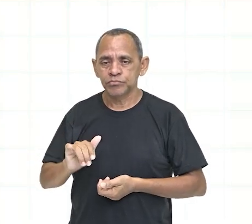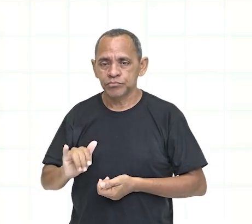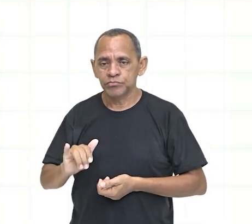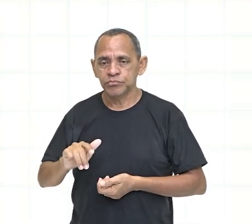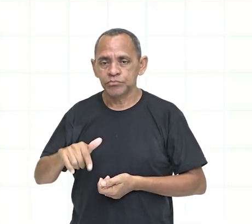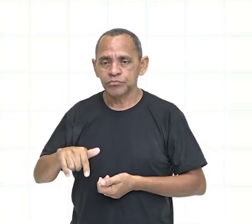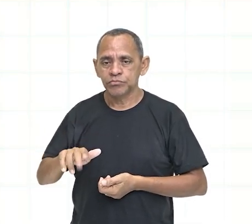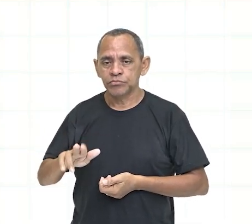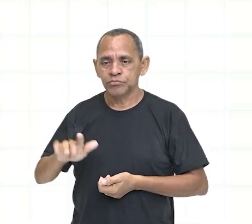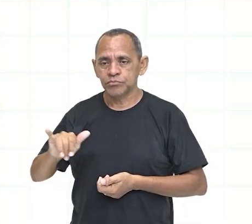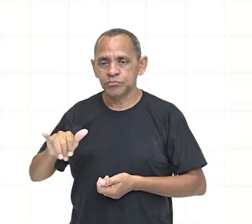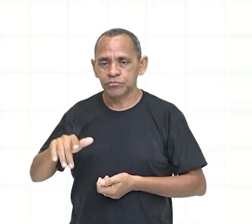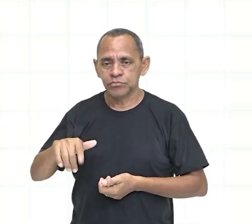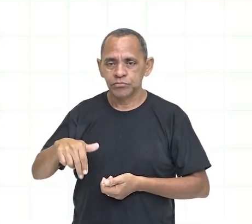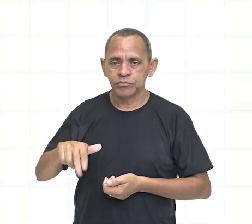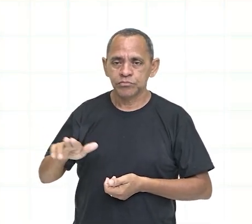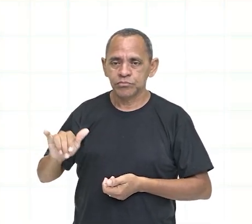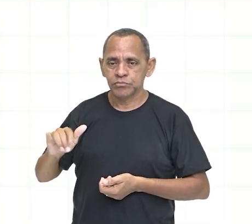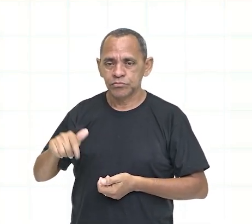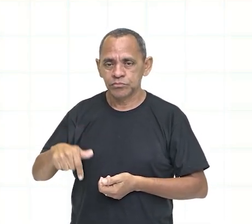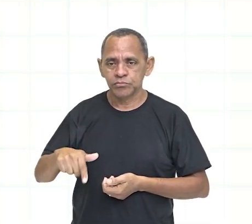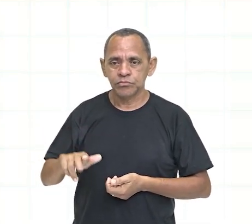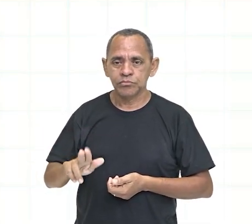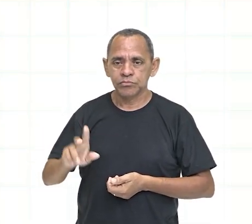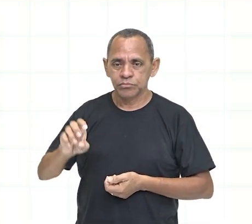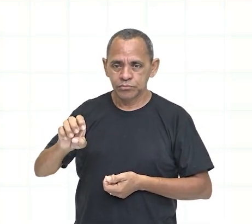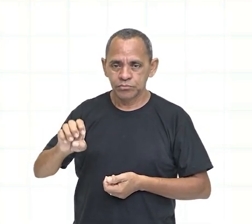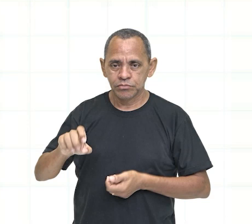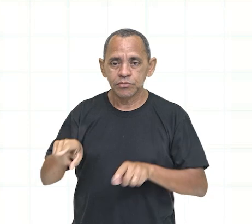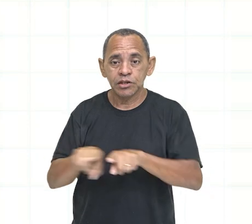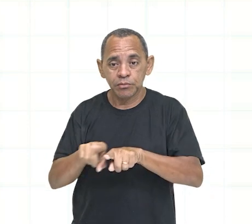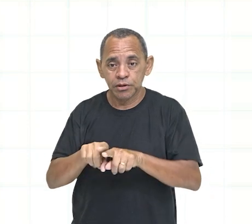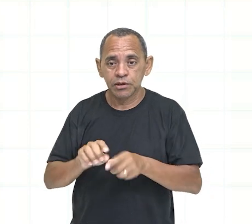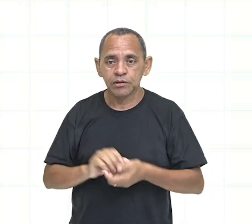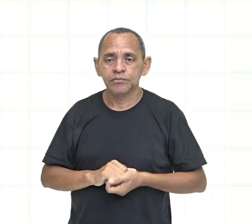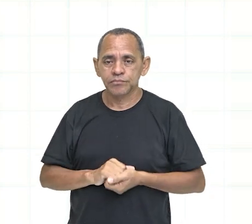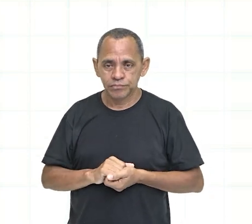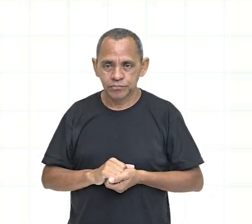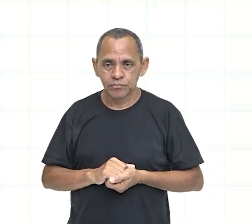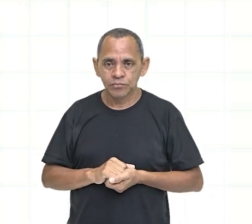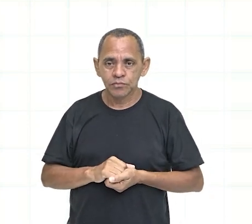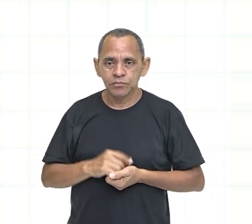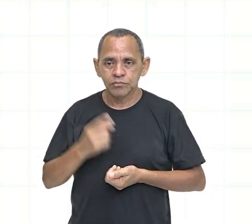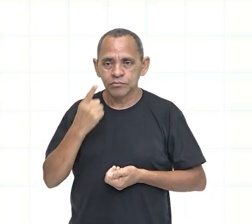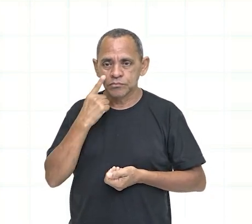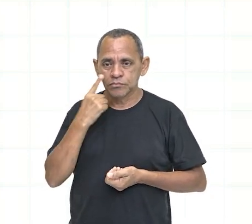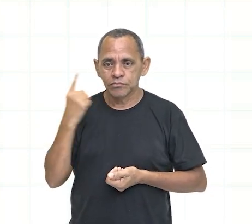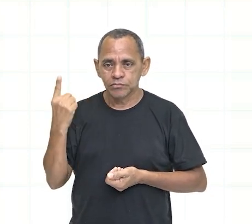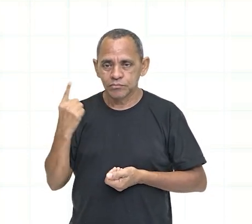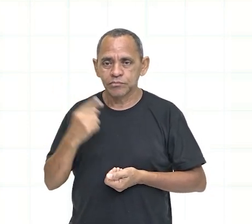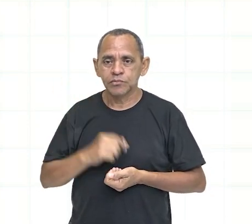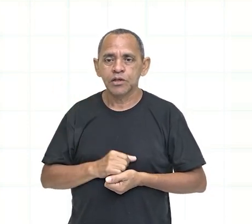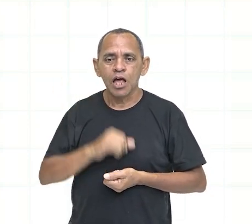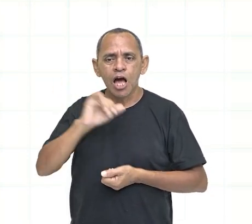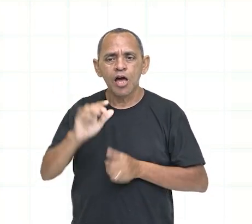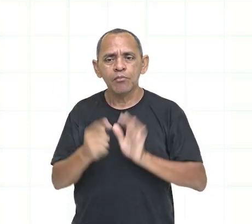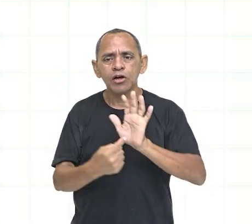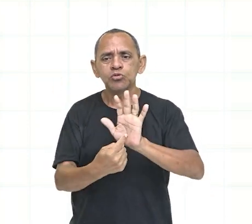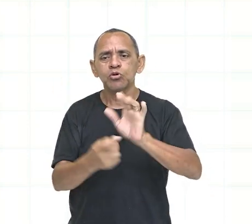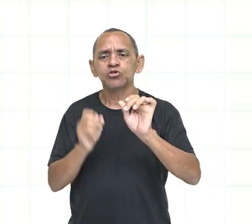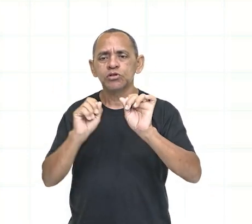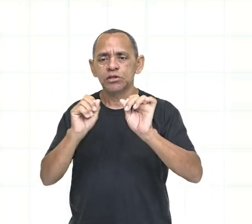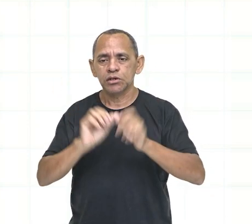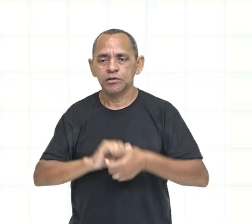a condicional, tá? Olha só, se não estivesse chovendo, a gente já vê pela imagem, inclusive ajuda isso. Se não